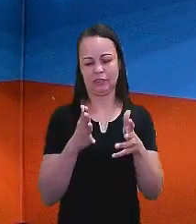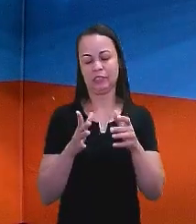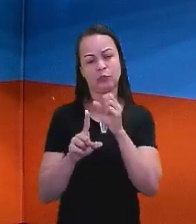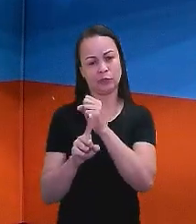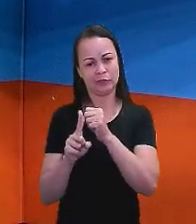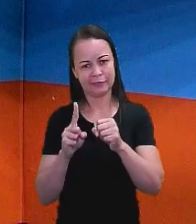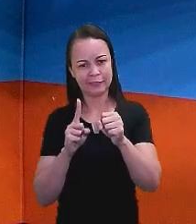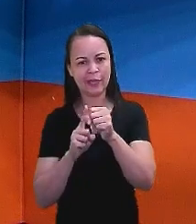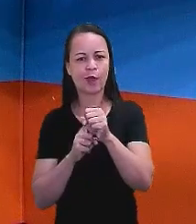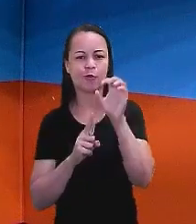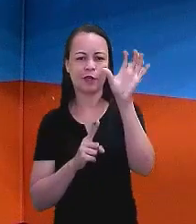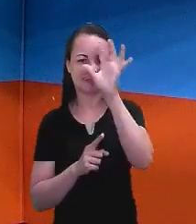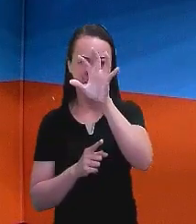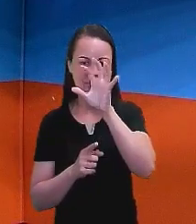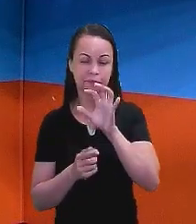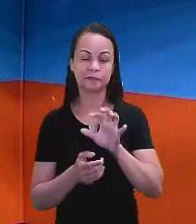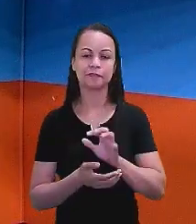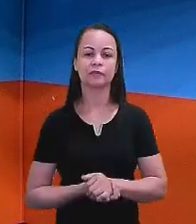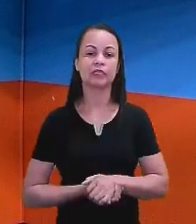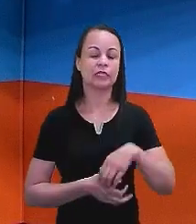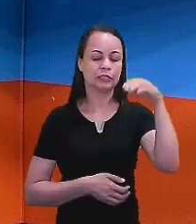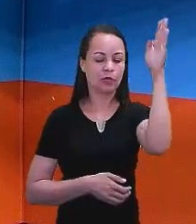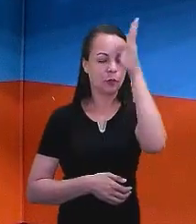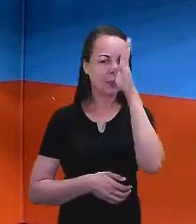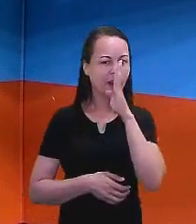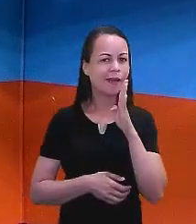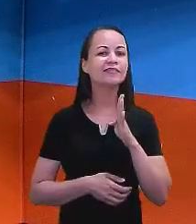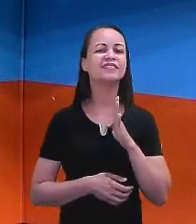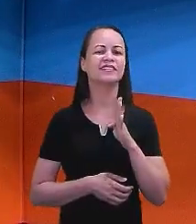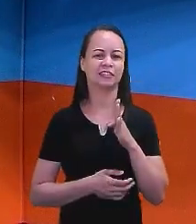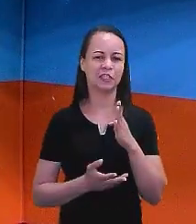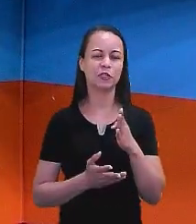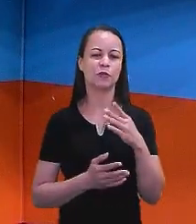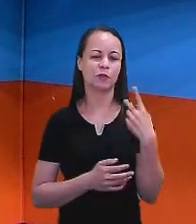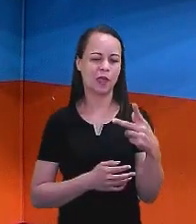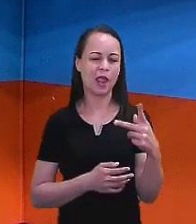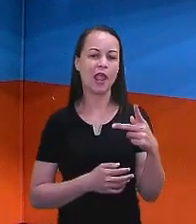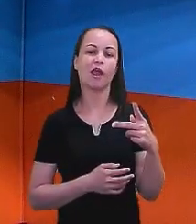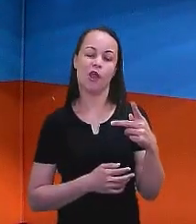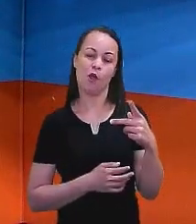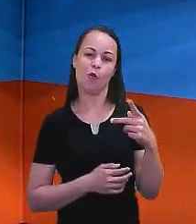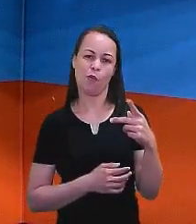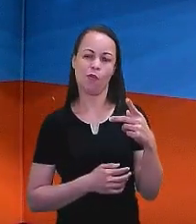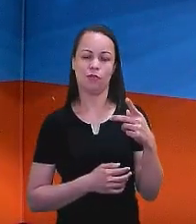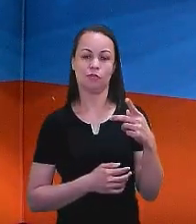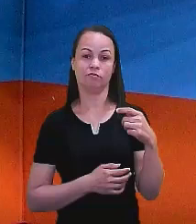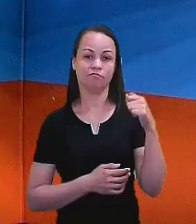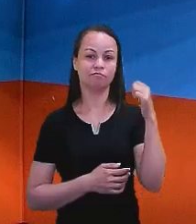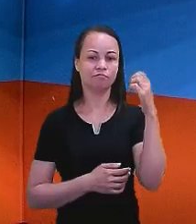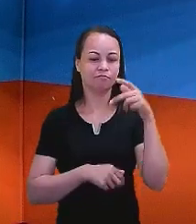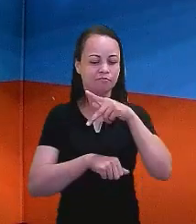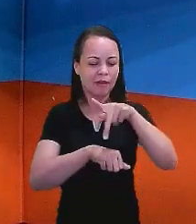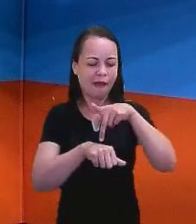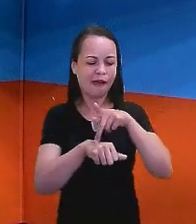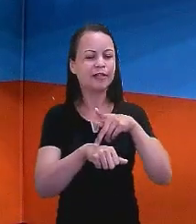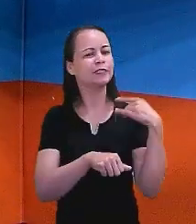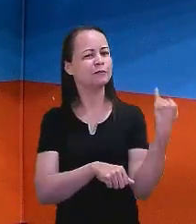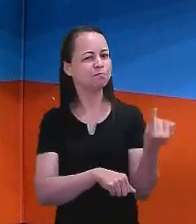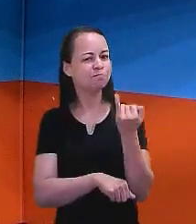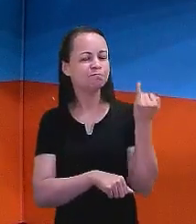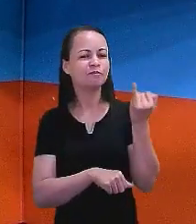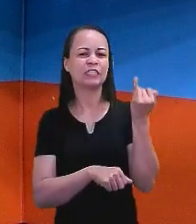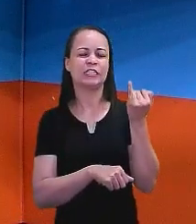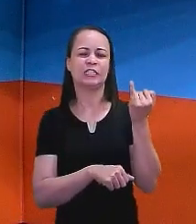tá? Então, o Brasil, até nisso, o Brasil é um país rico, rico em linguagem, rico